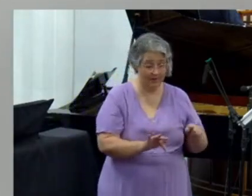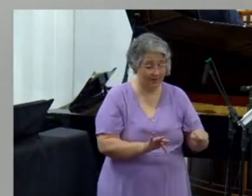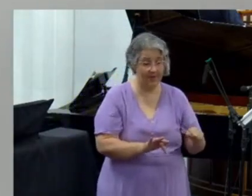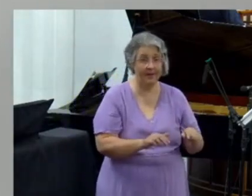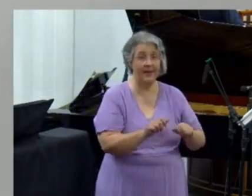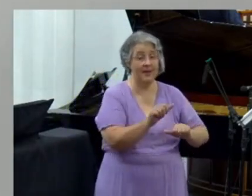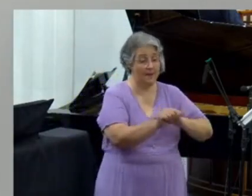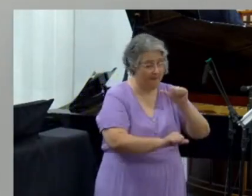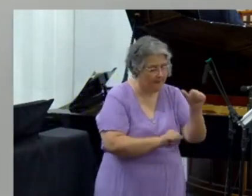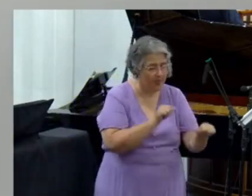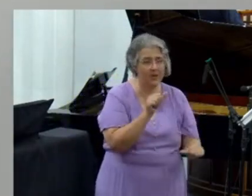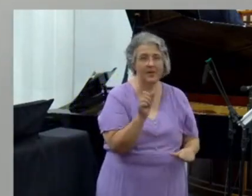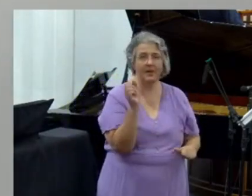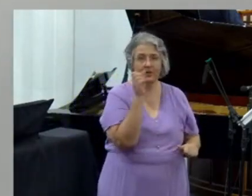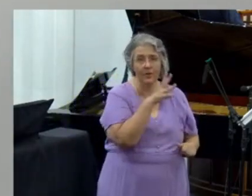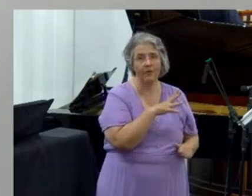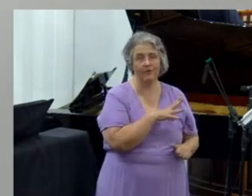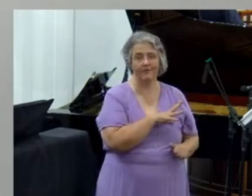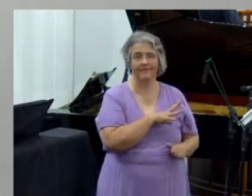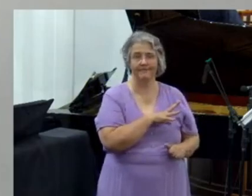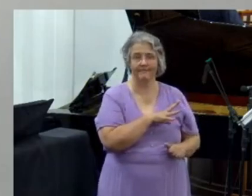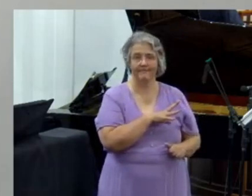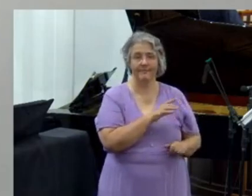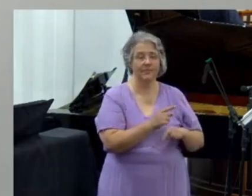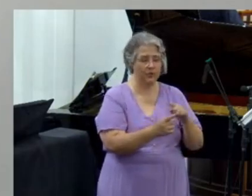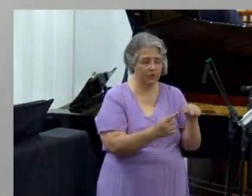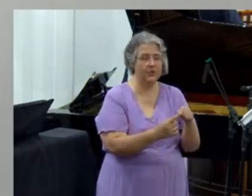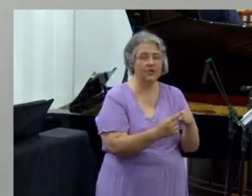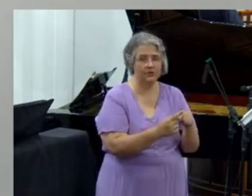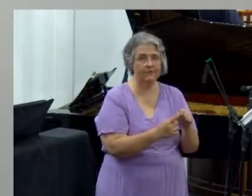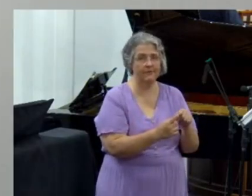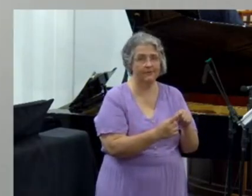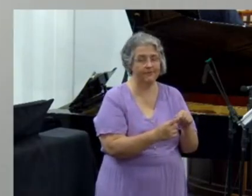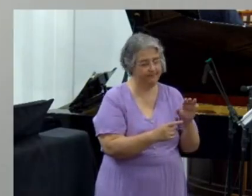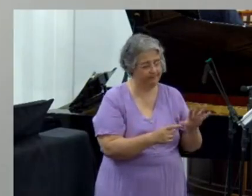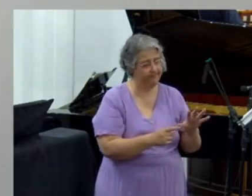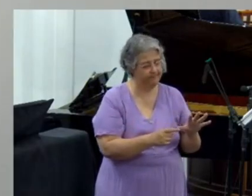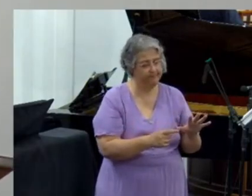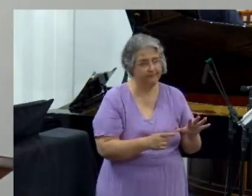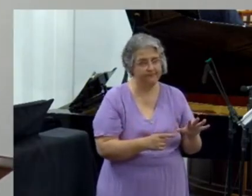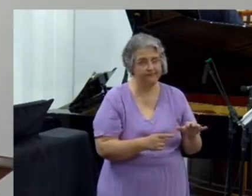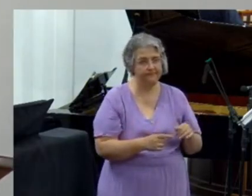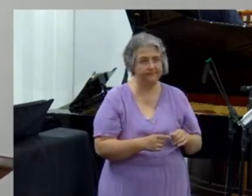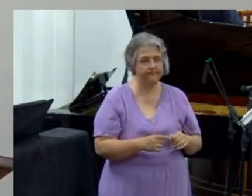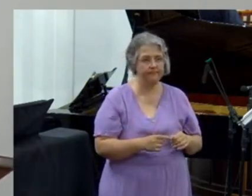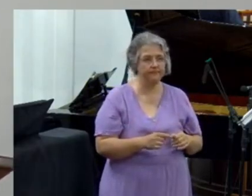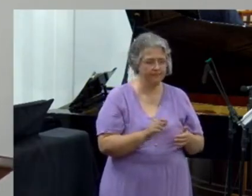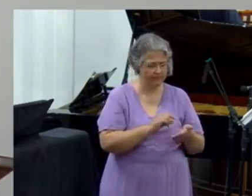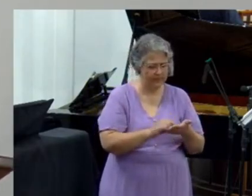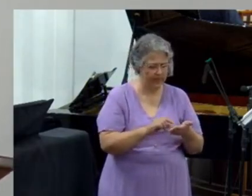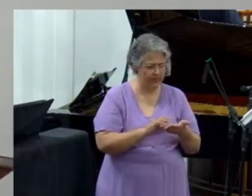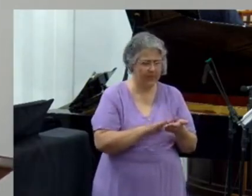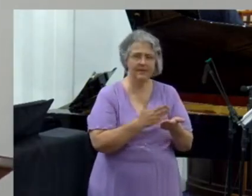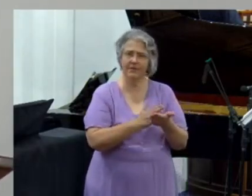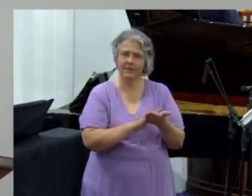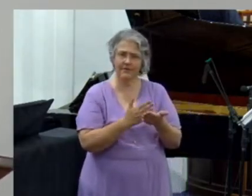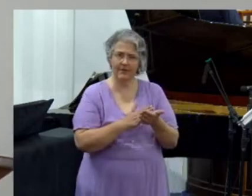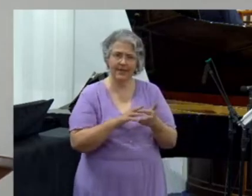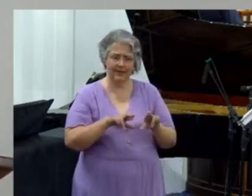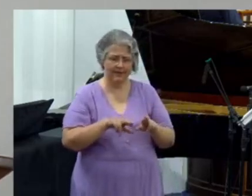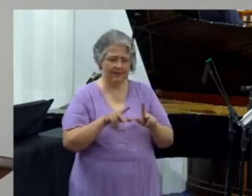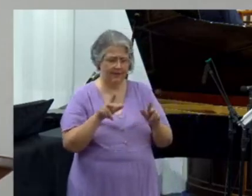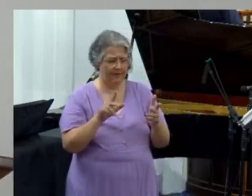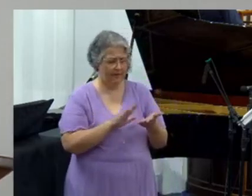o templo ao seu propósito. Nós conhecemos essa passagem e muitas Bíblias, muitas versões trazem em cima